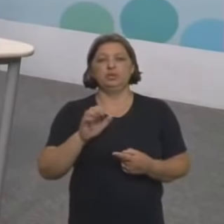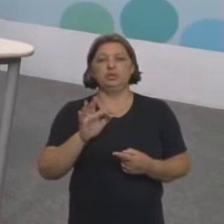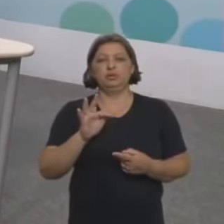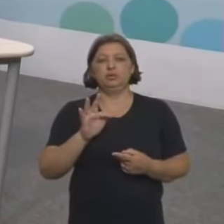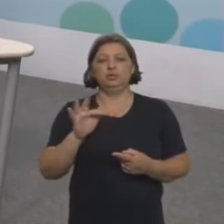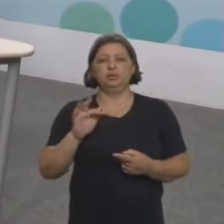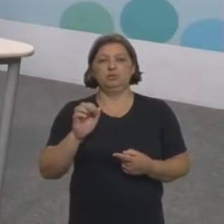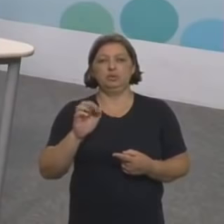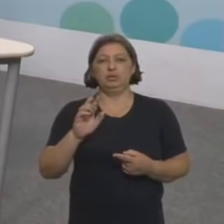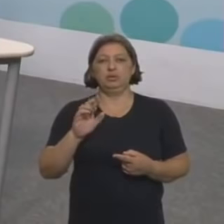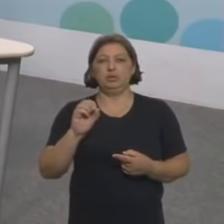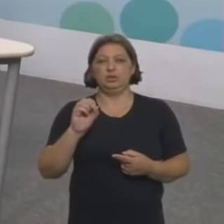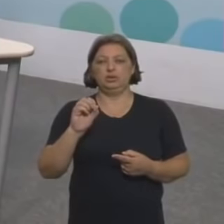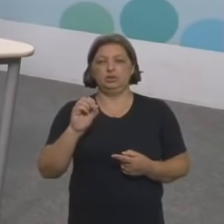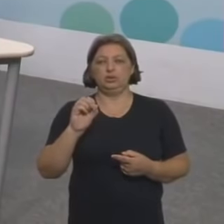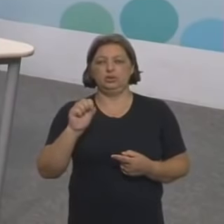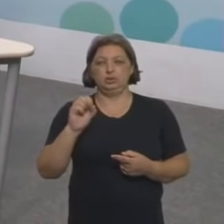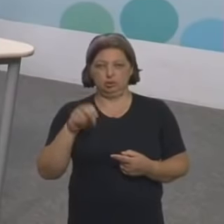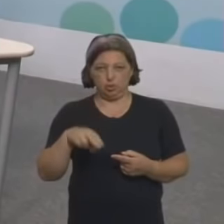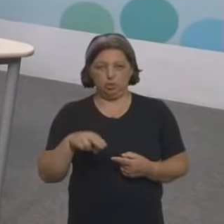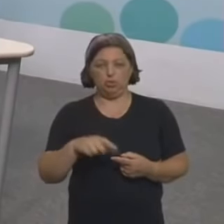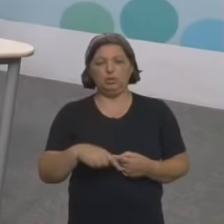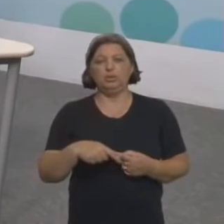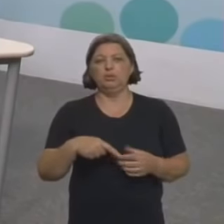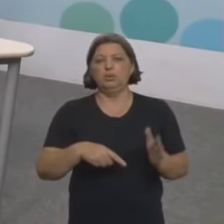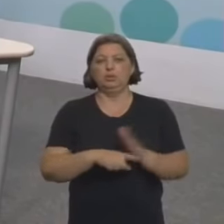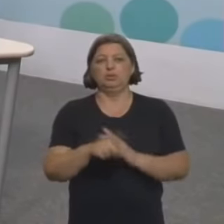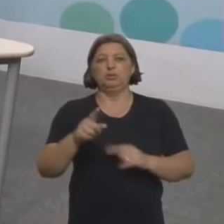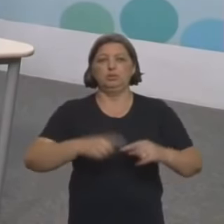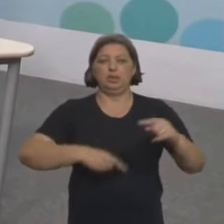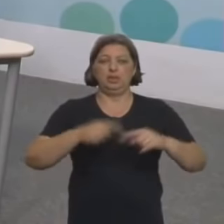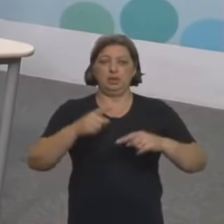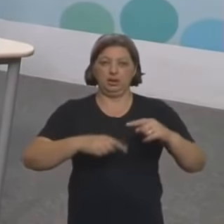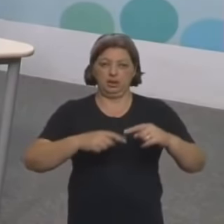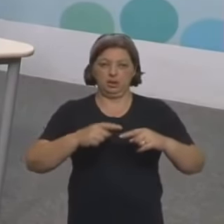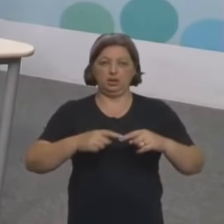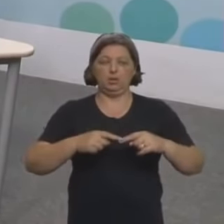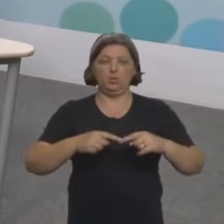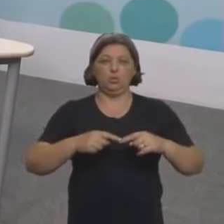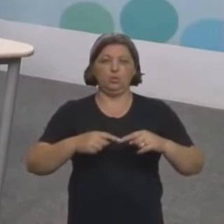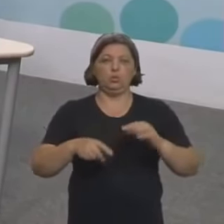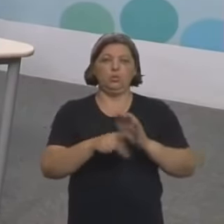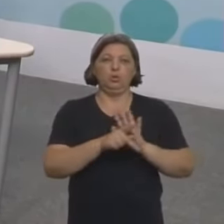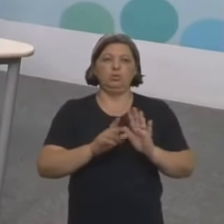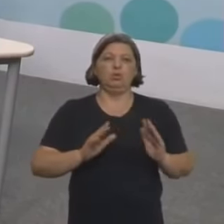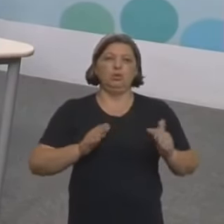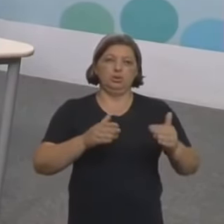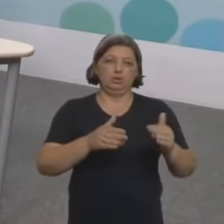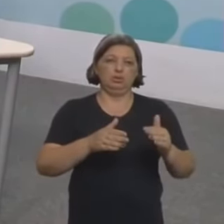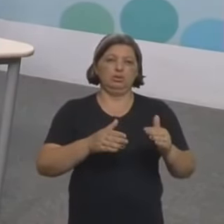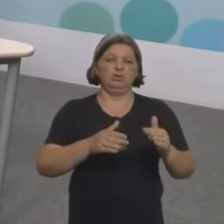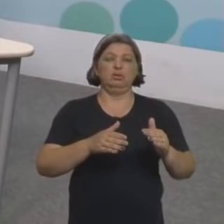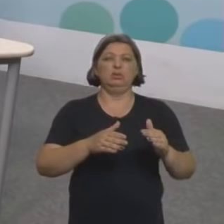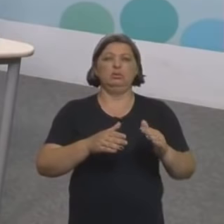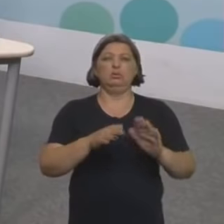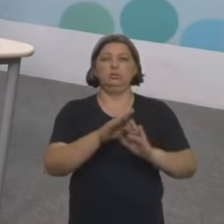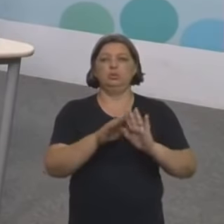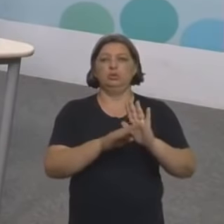ele perguntou se esses materiais, no caso dos materiais voltados ao projeto de